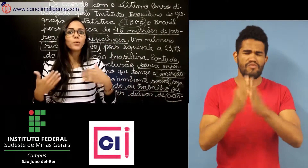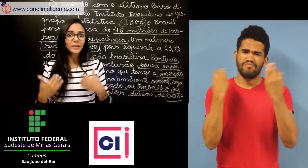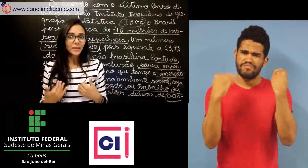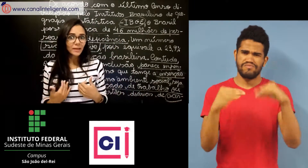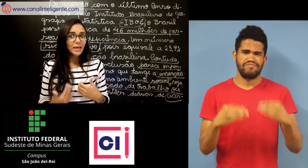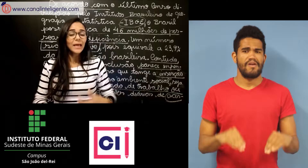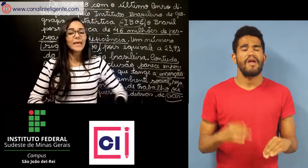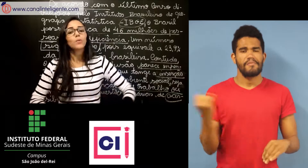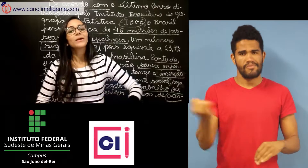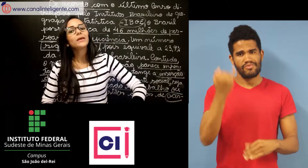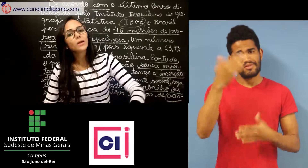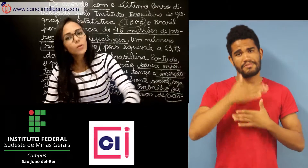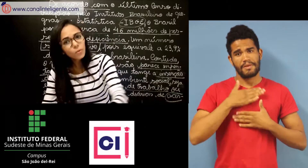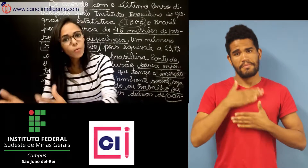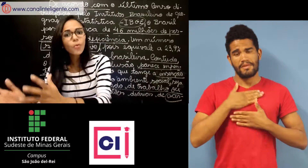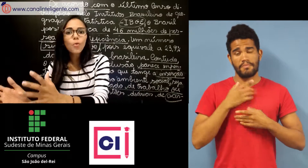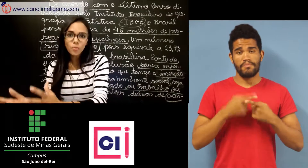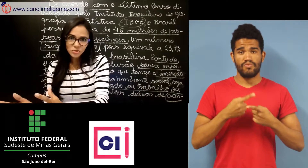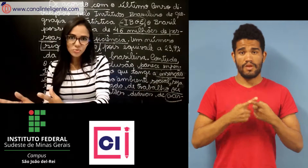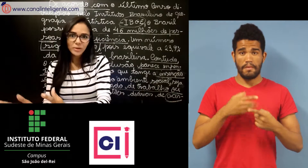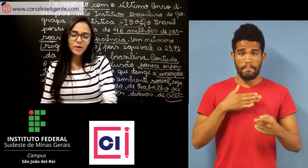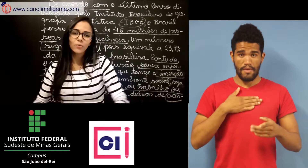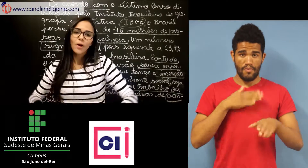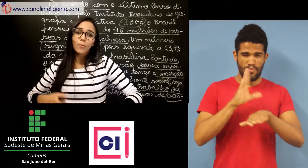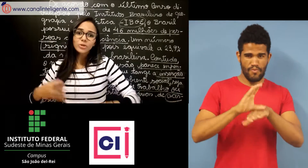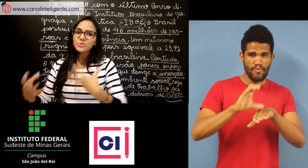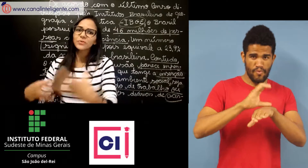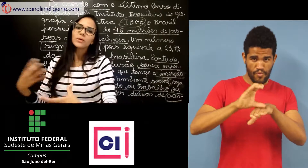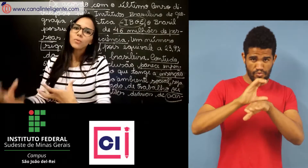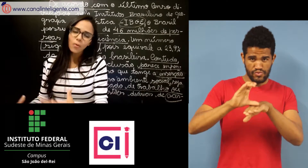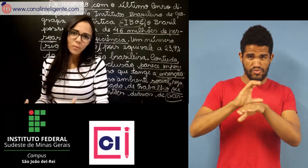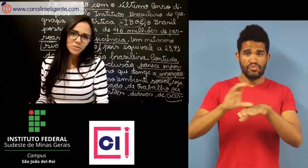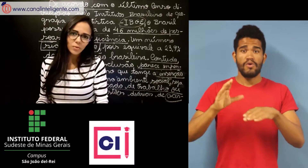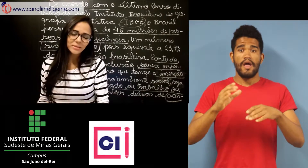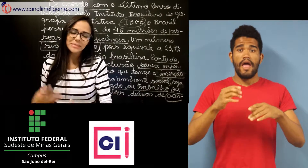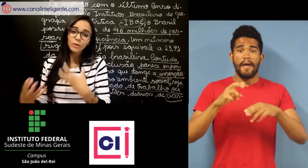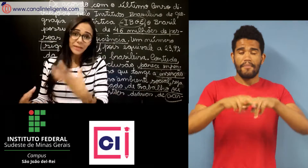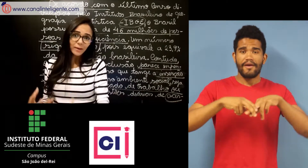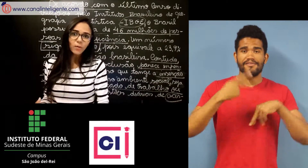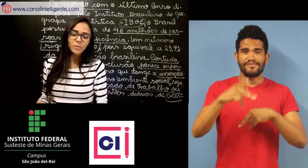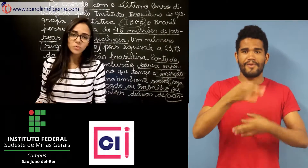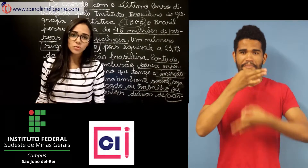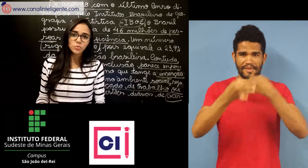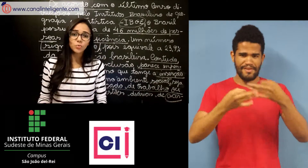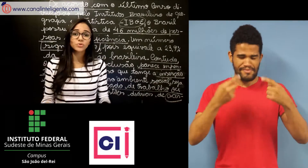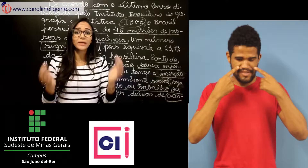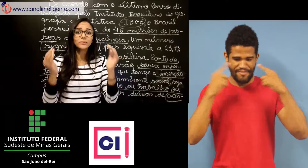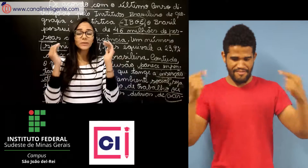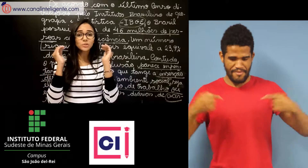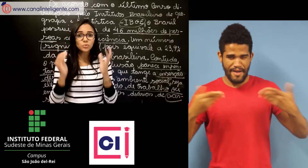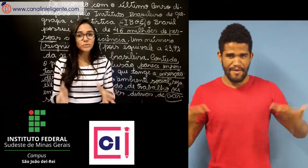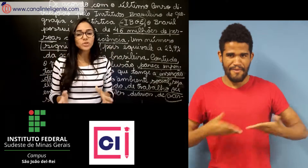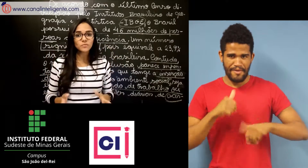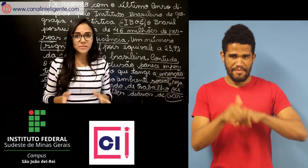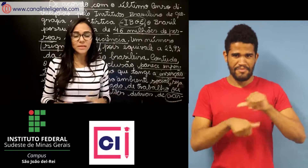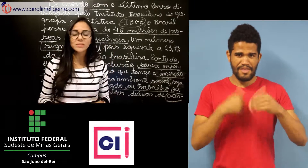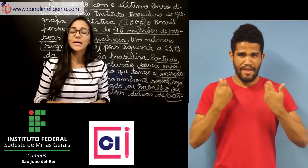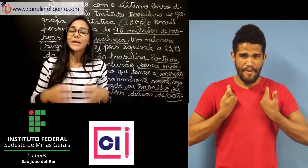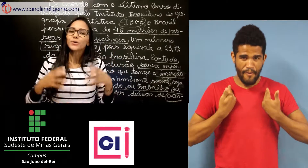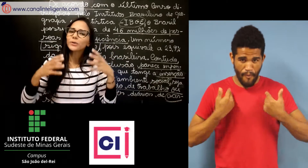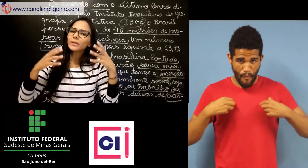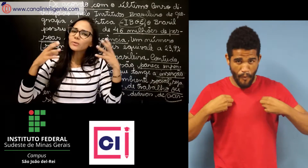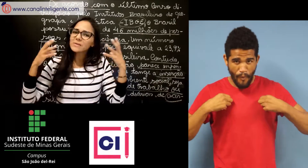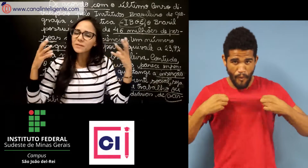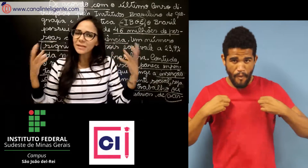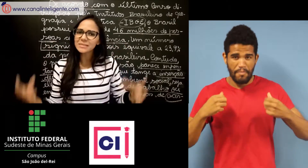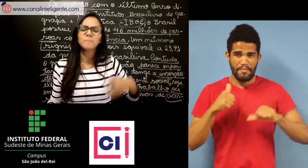para mim porque eu guio o curso, eu modifico algumas coisas, altero algumas coisas no curso dentro das dúvidas de vocês.